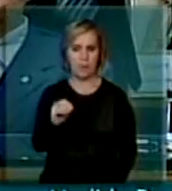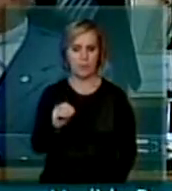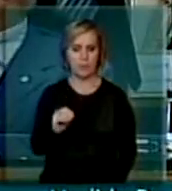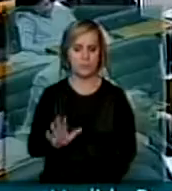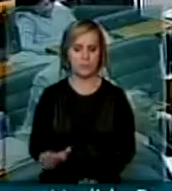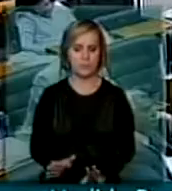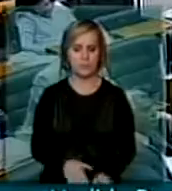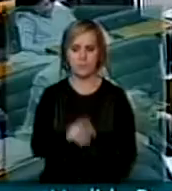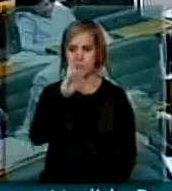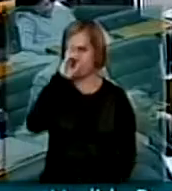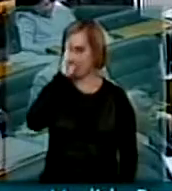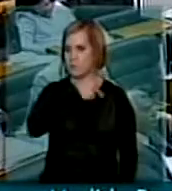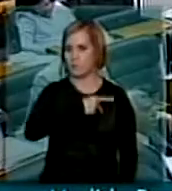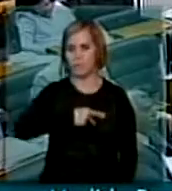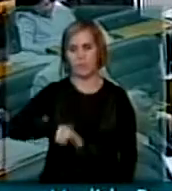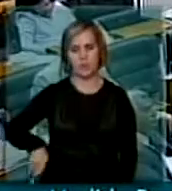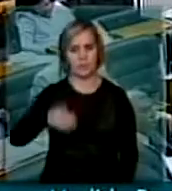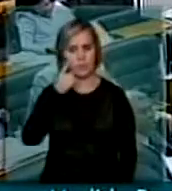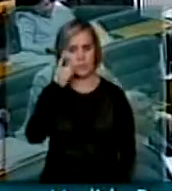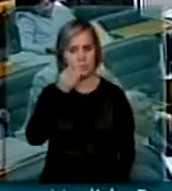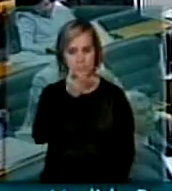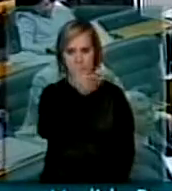Senhor presidente, senhores